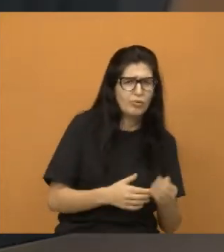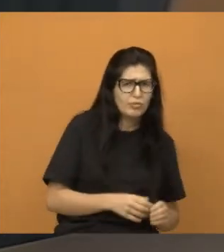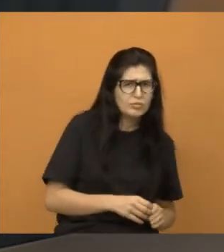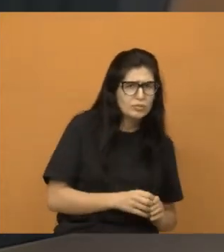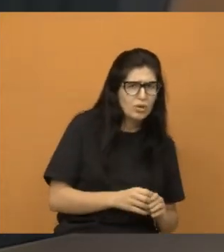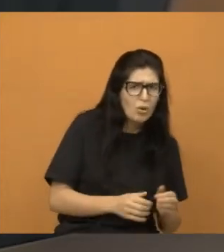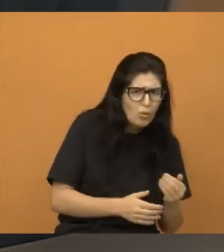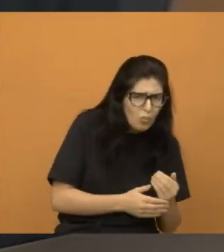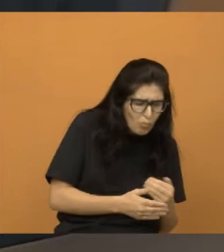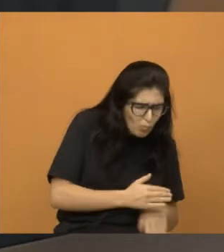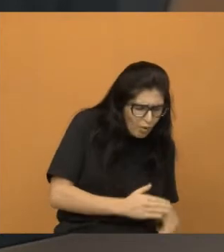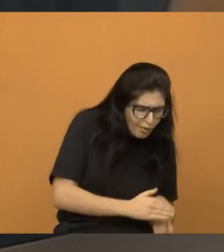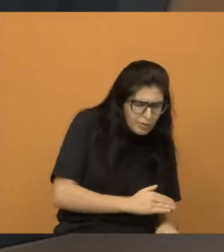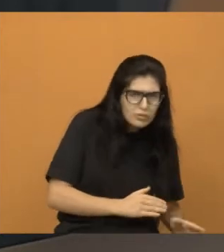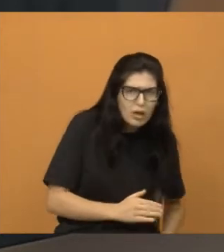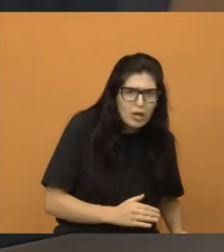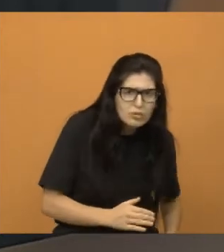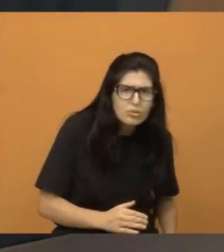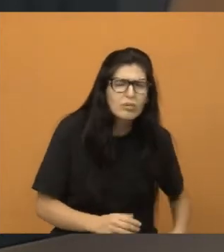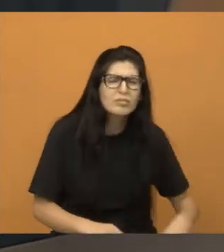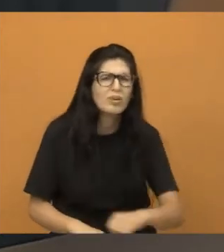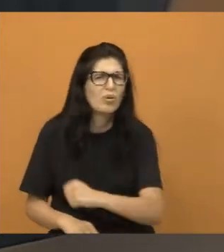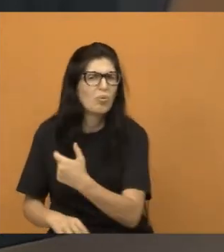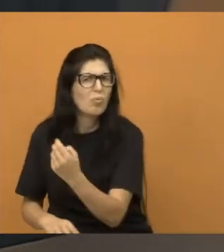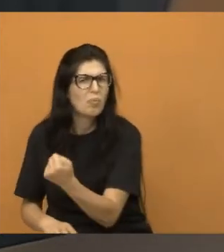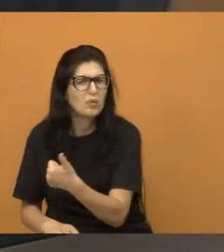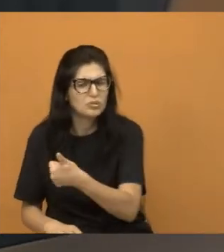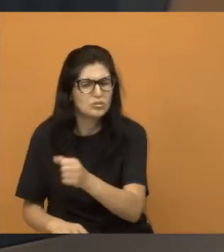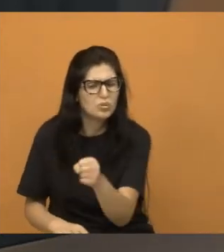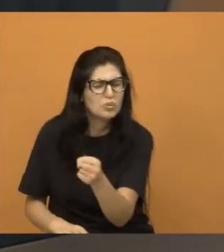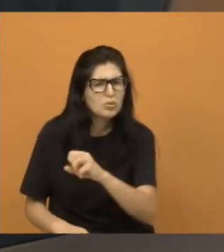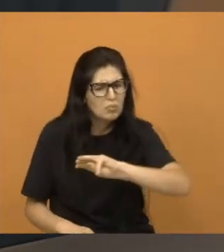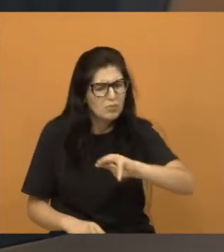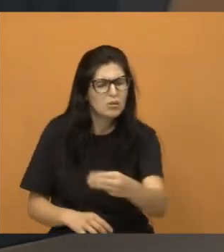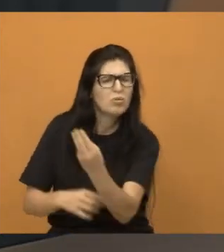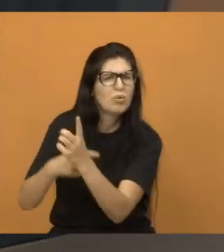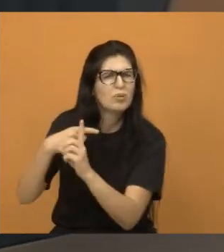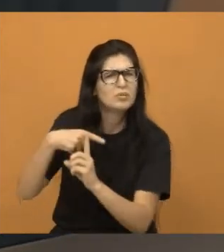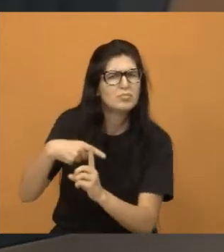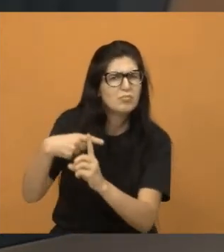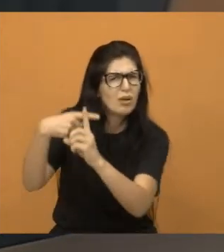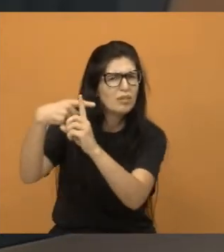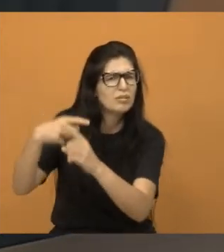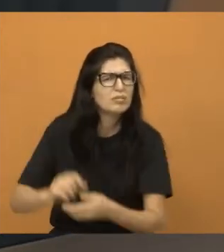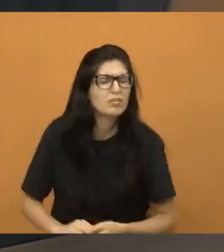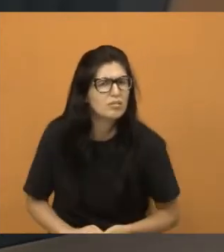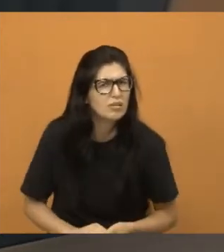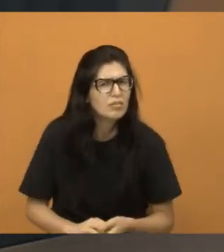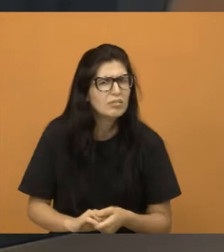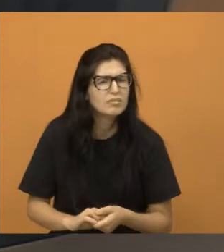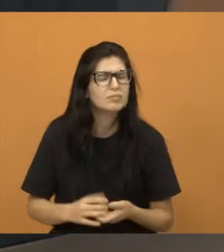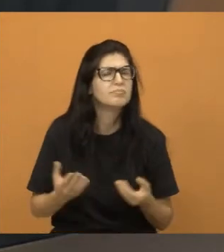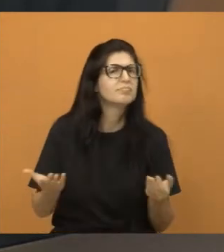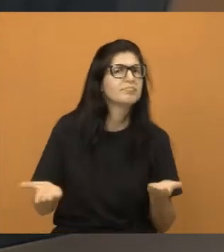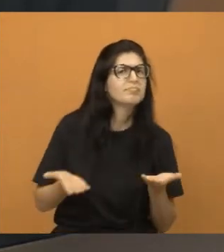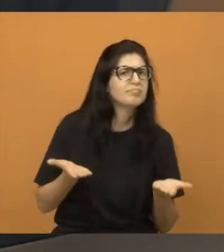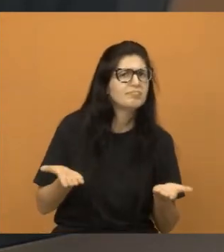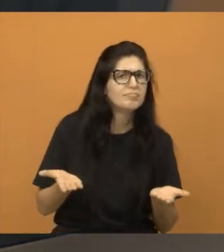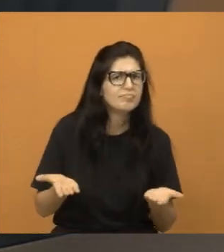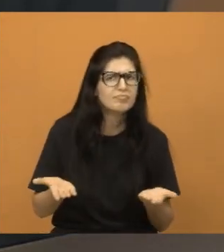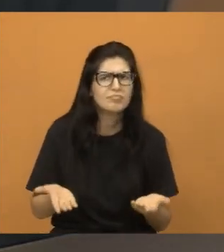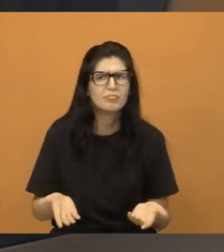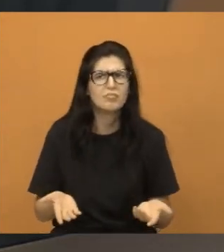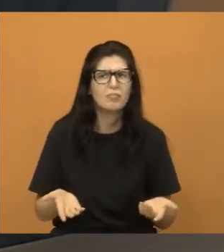o ano passado com quase 18 milhões positiva, quando fala que não, isso sem ter aumento da